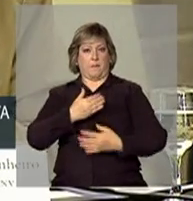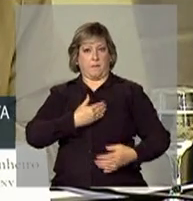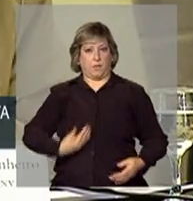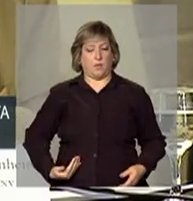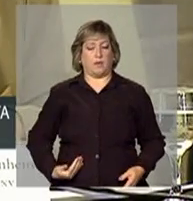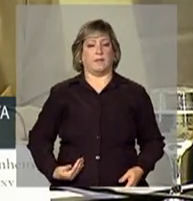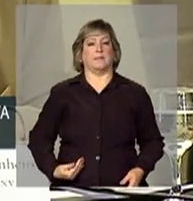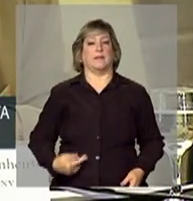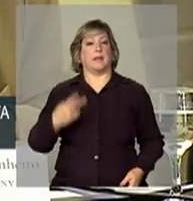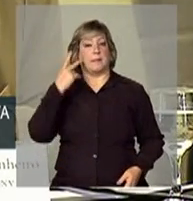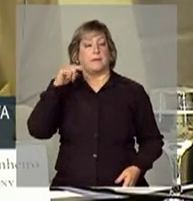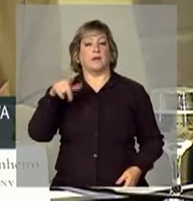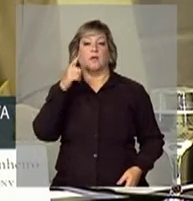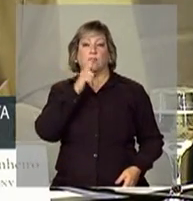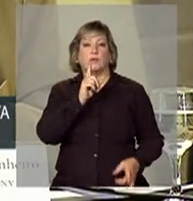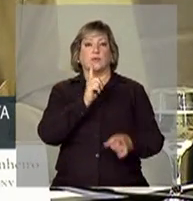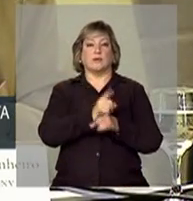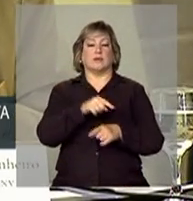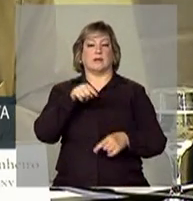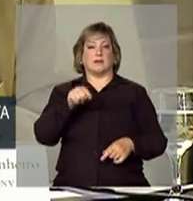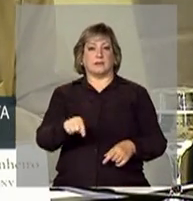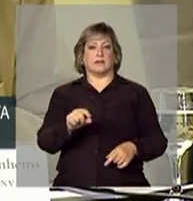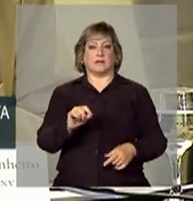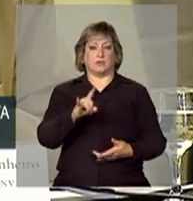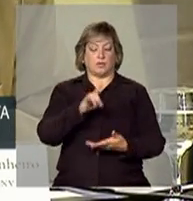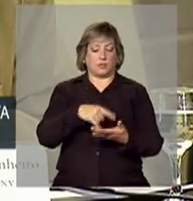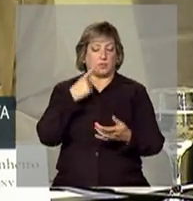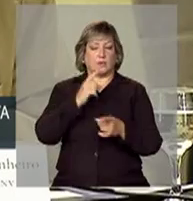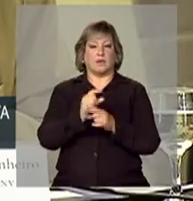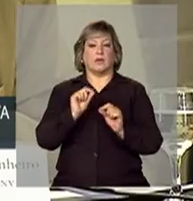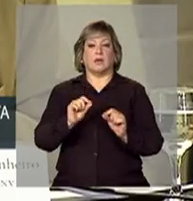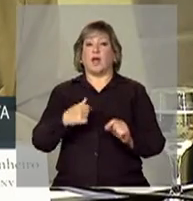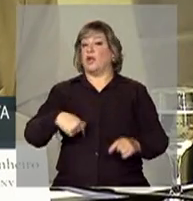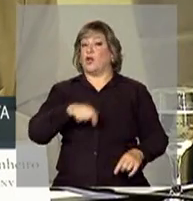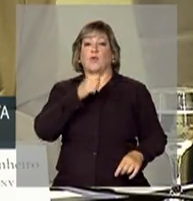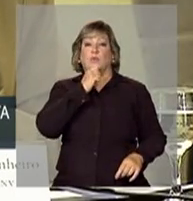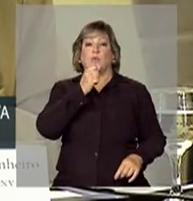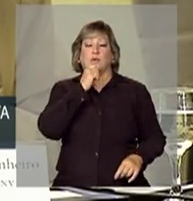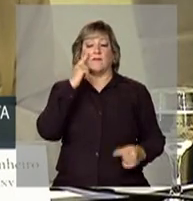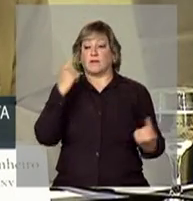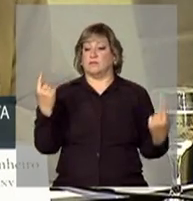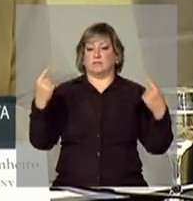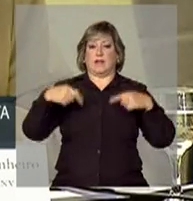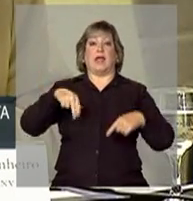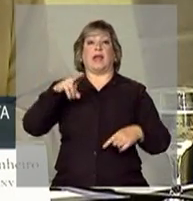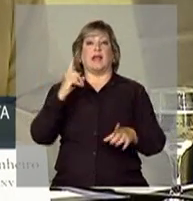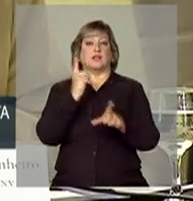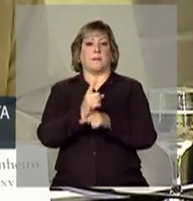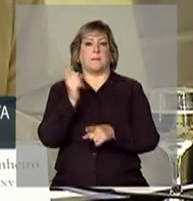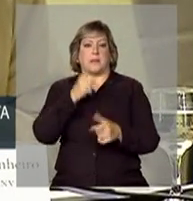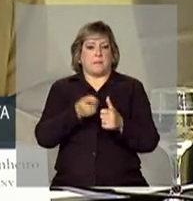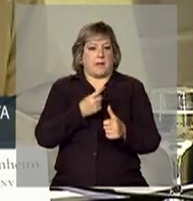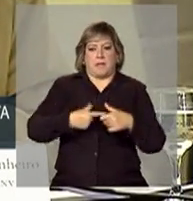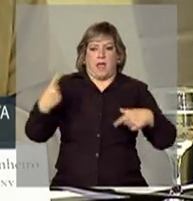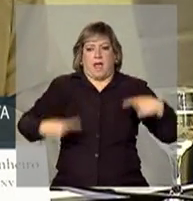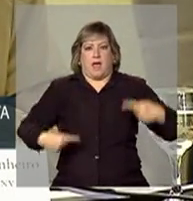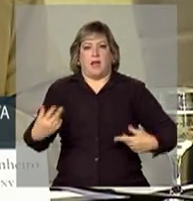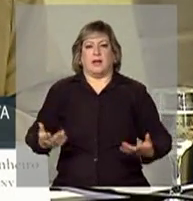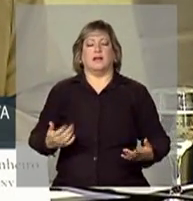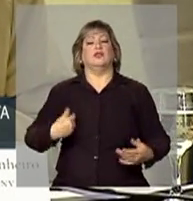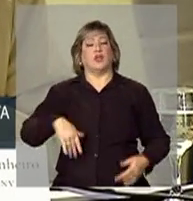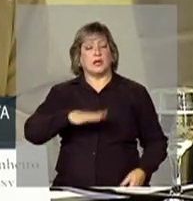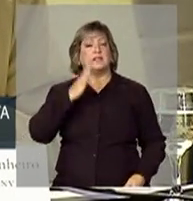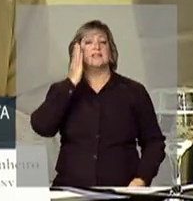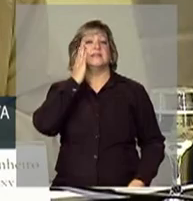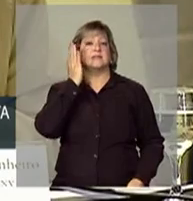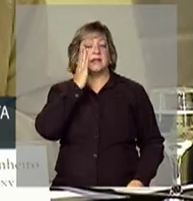a documentação produzida por esse organismo no período da ditadura. Nós não estamos em campeonato para ver quem é que descobre primeiro o documento. Nós sabemos todos os